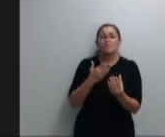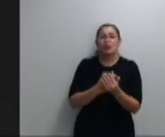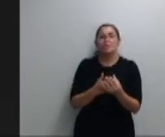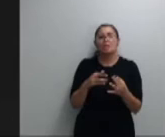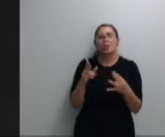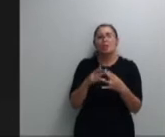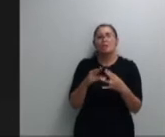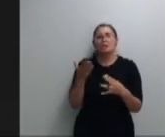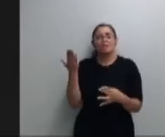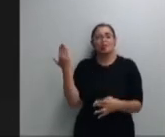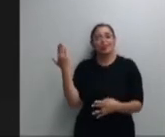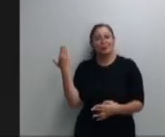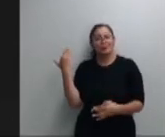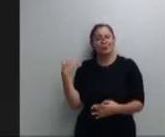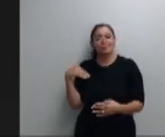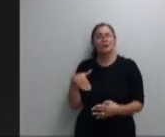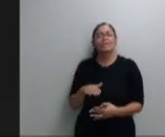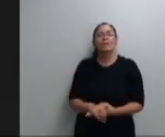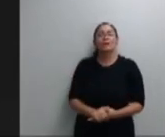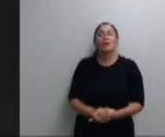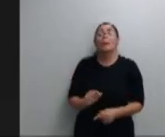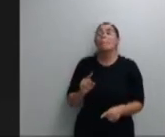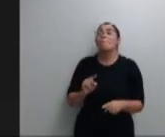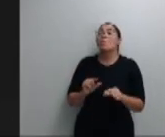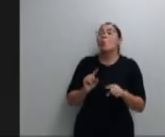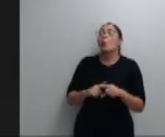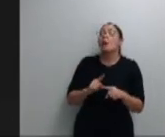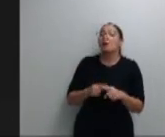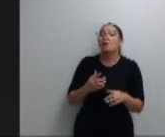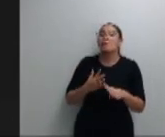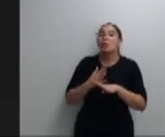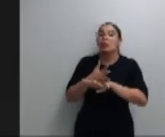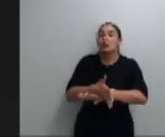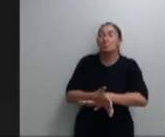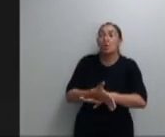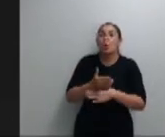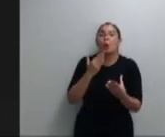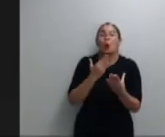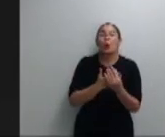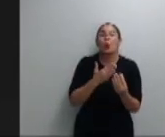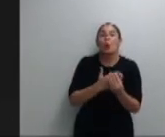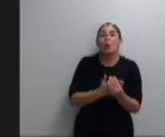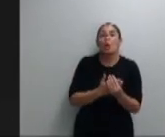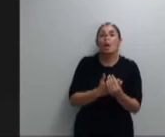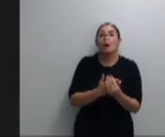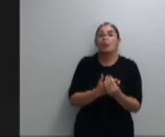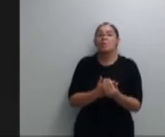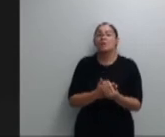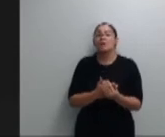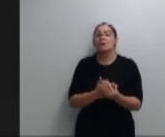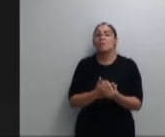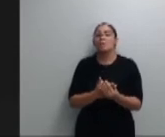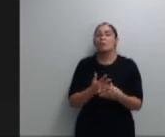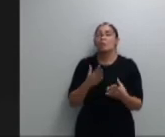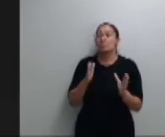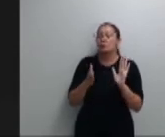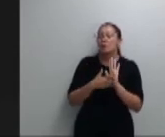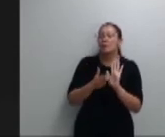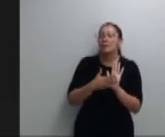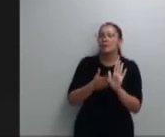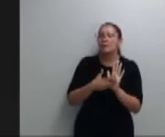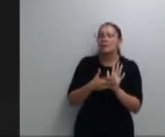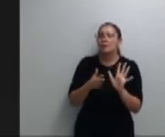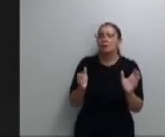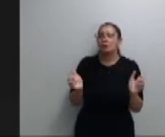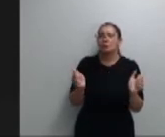lá na base porque quando a parte entrou com o recurso ordinário ela entrou com o recurso ordinário e documentos e a juntada